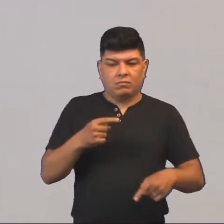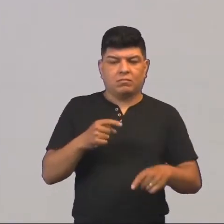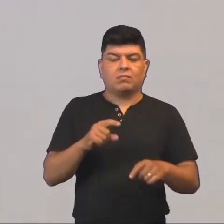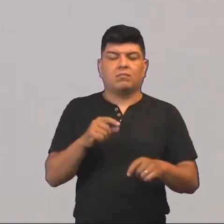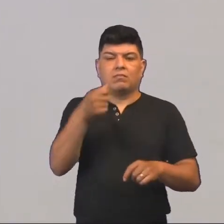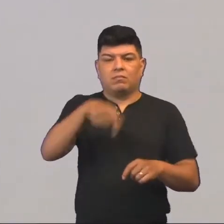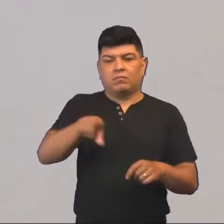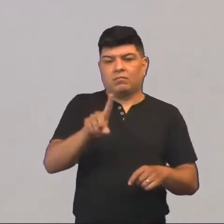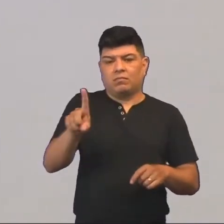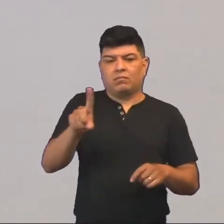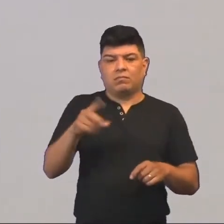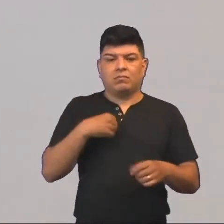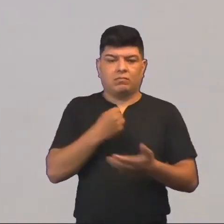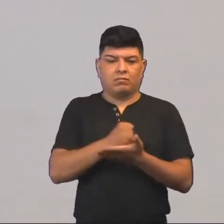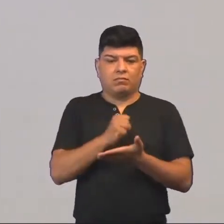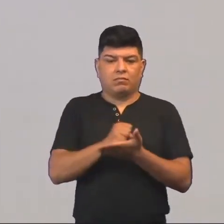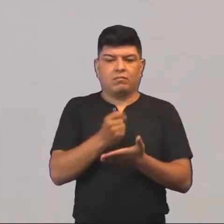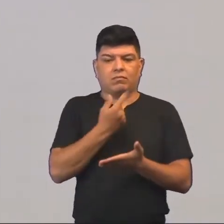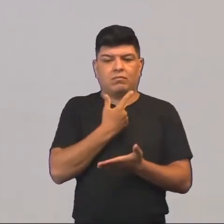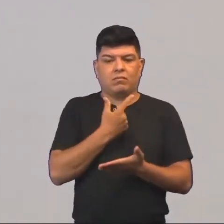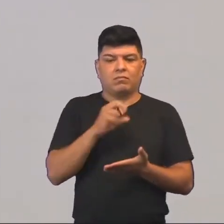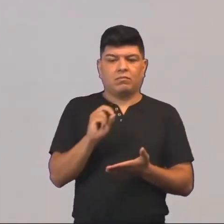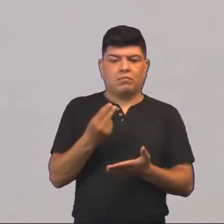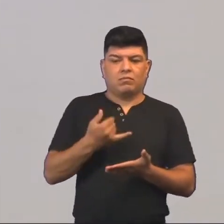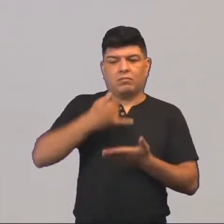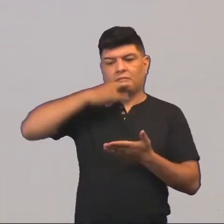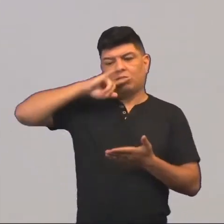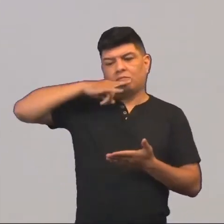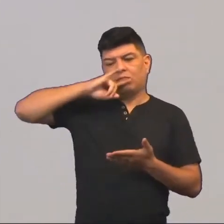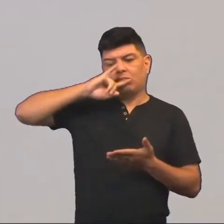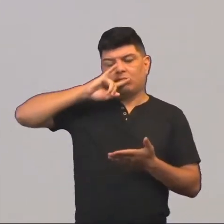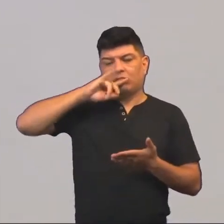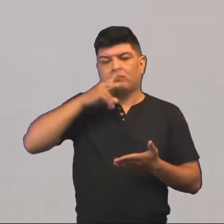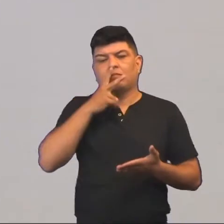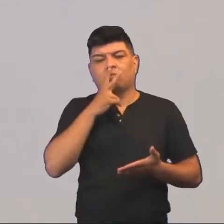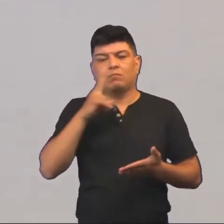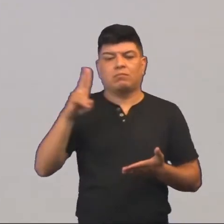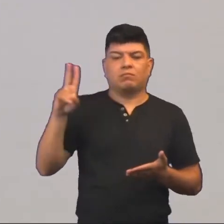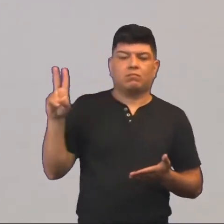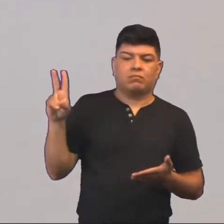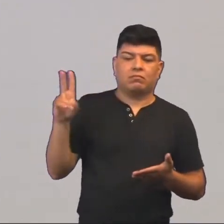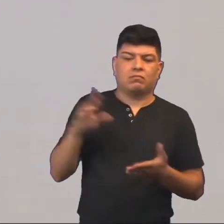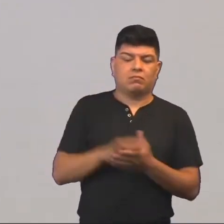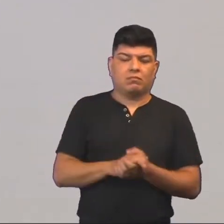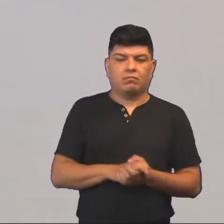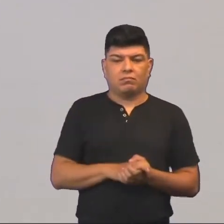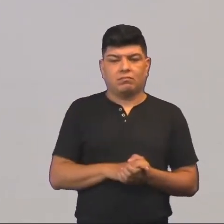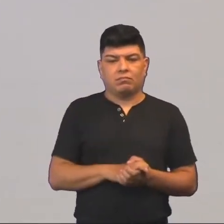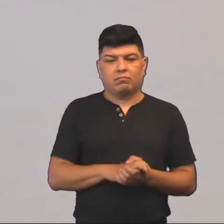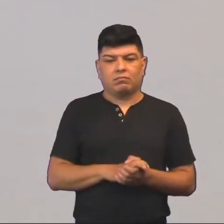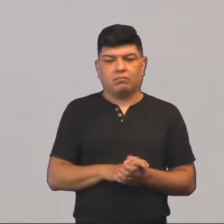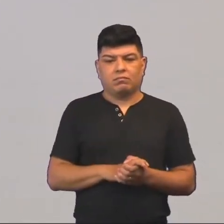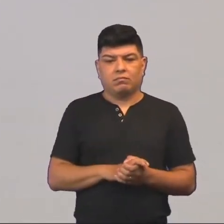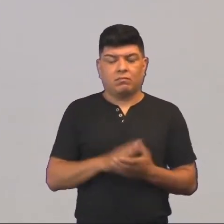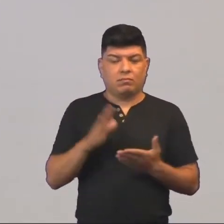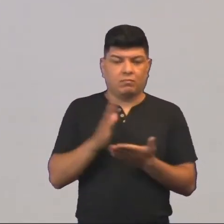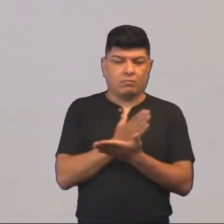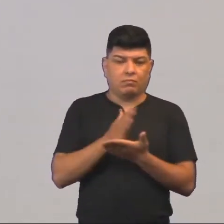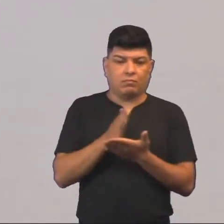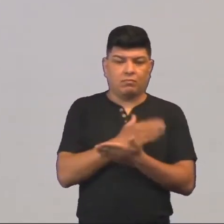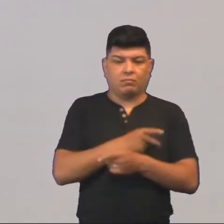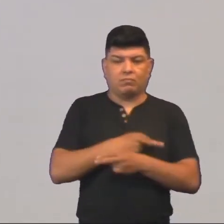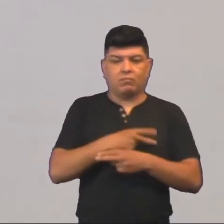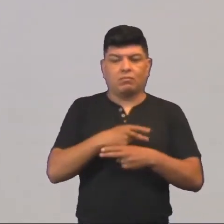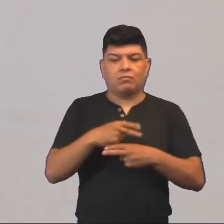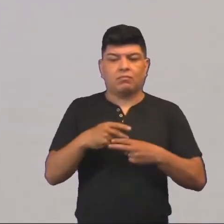precisa necessariamente ser um medicamento, ser uma bebida alcoólica ou ser uma droga ilegal. Algumas